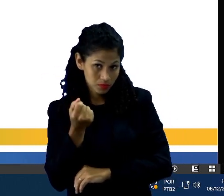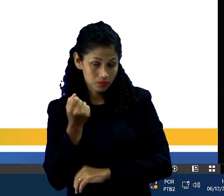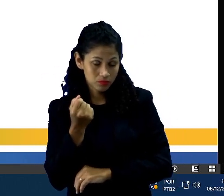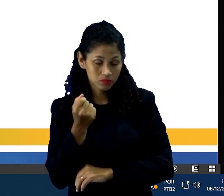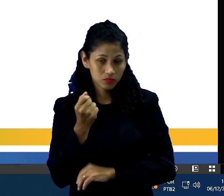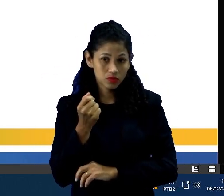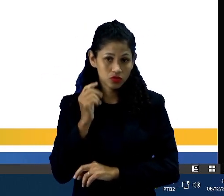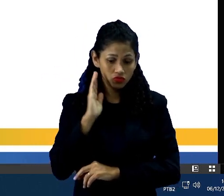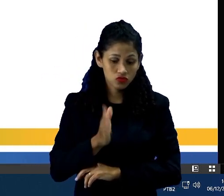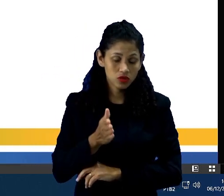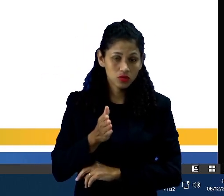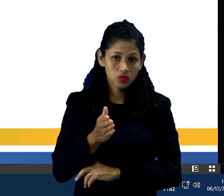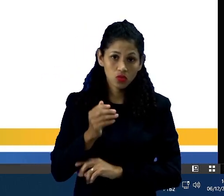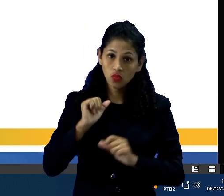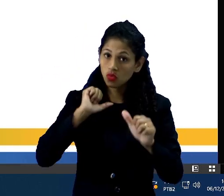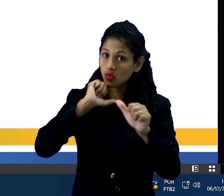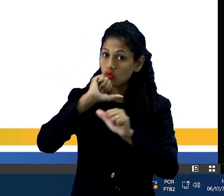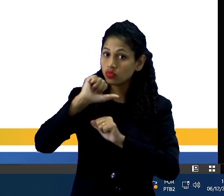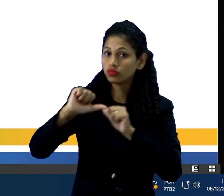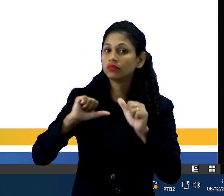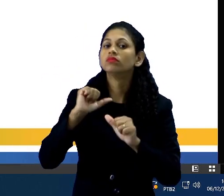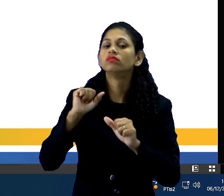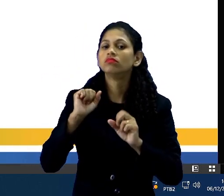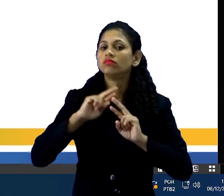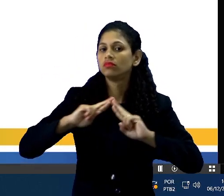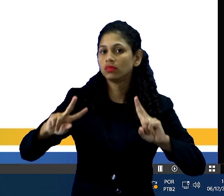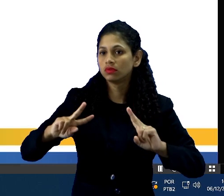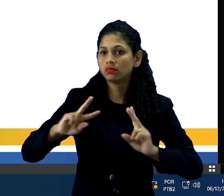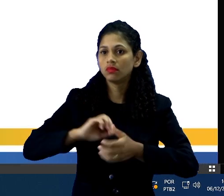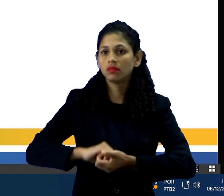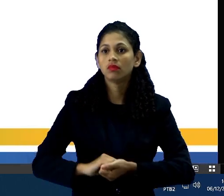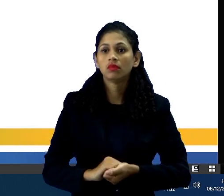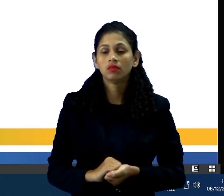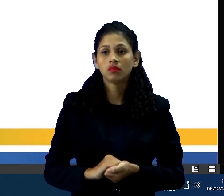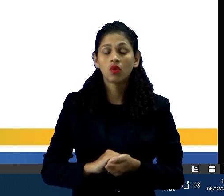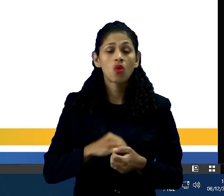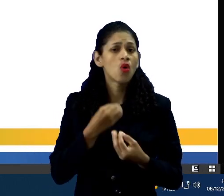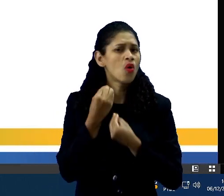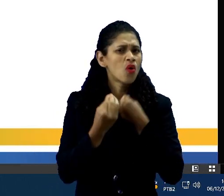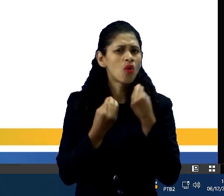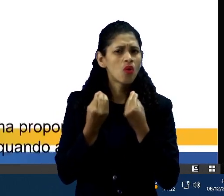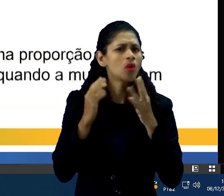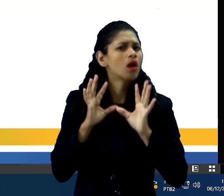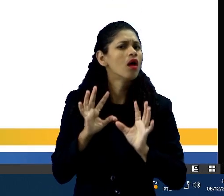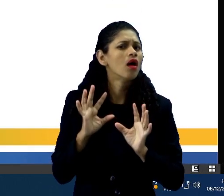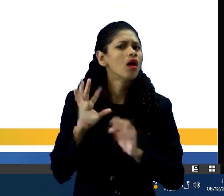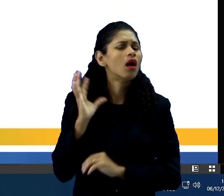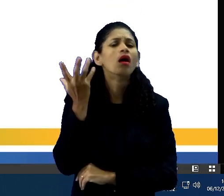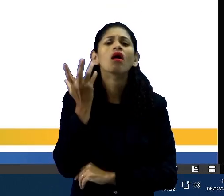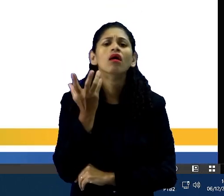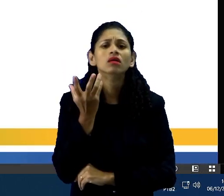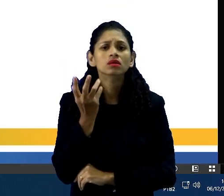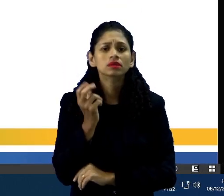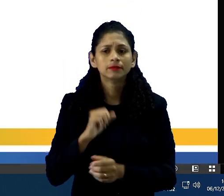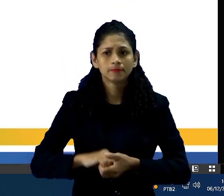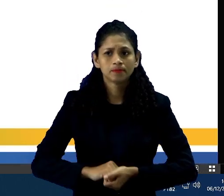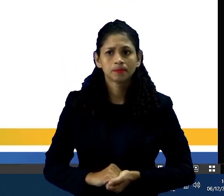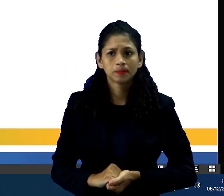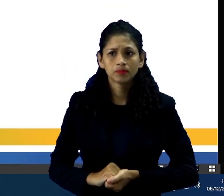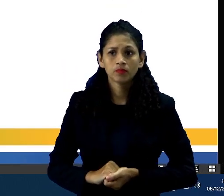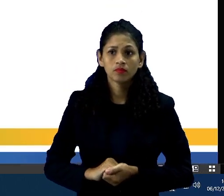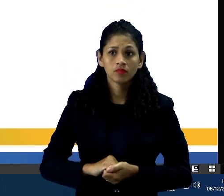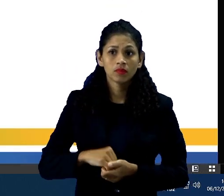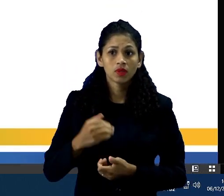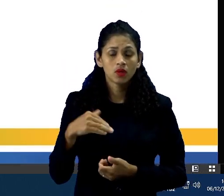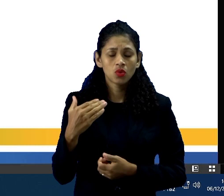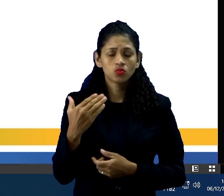inversamente proporcionais. Como funcionam as grandezas diretamente e inversamente proporcionais? Quando a